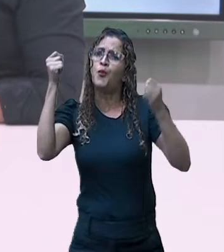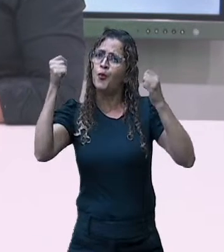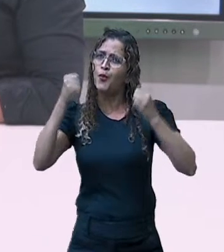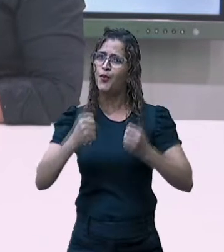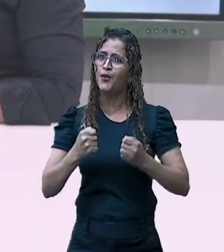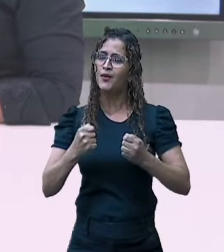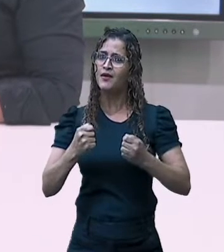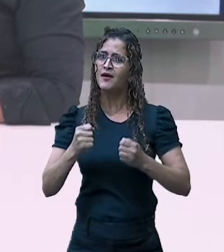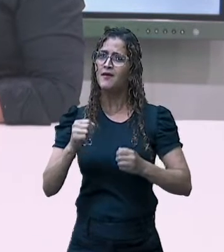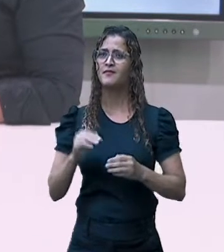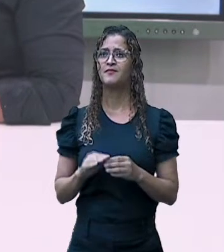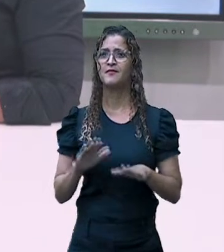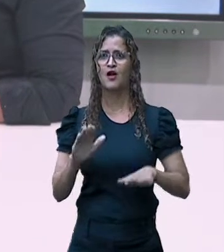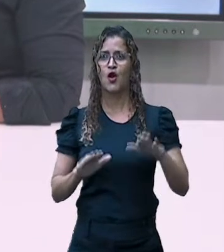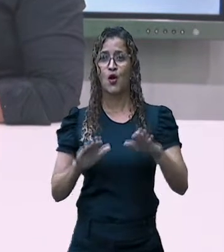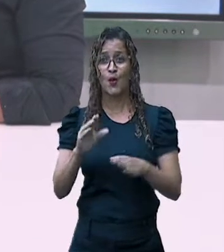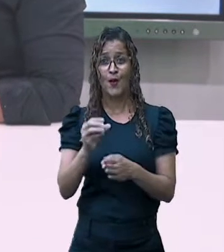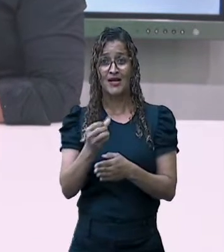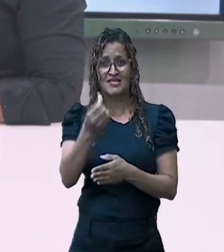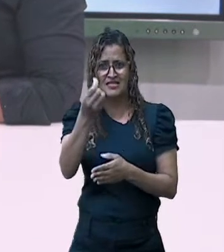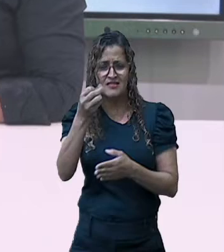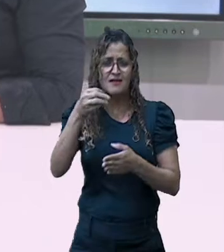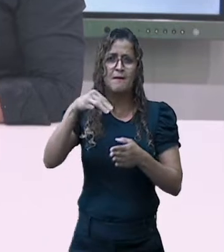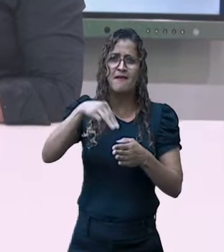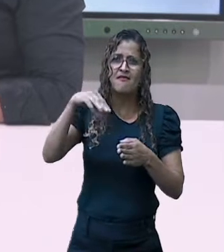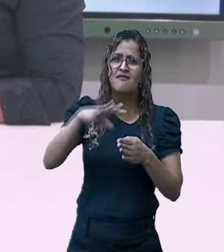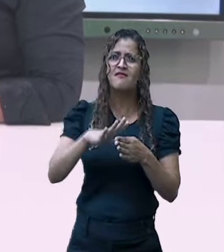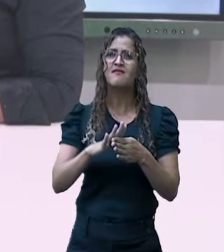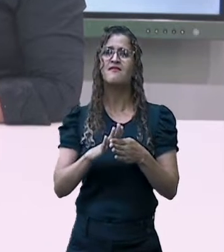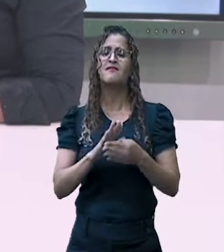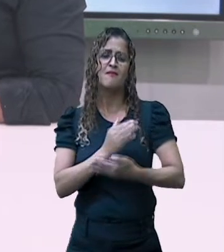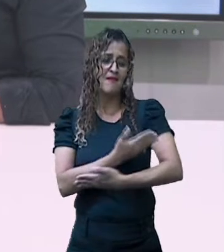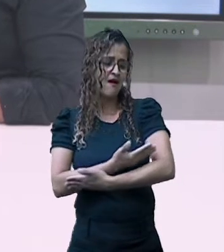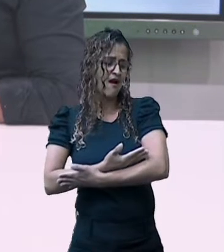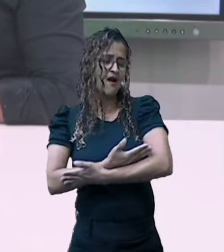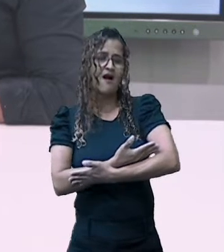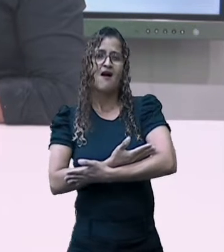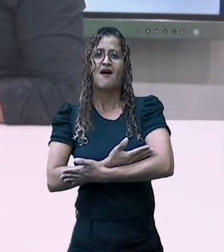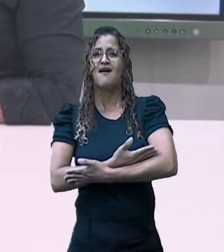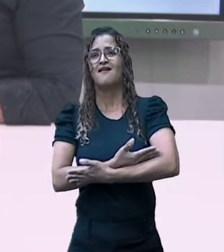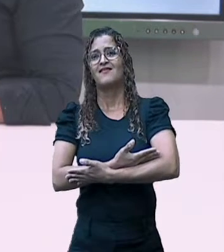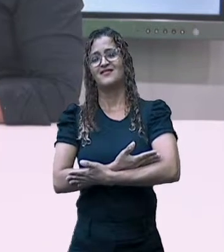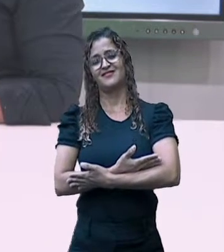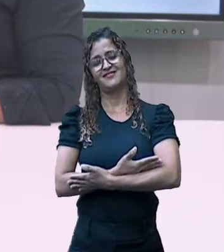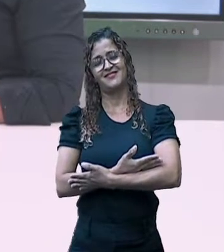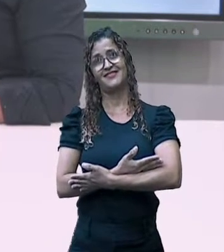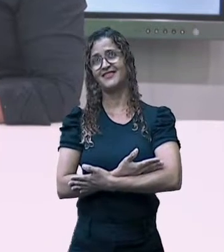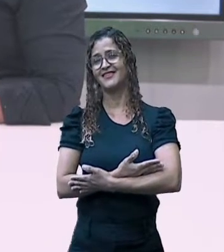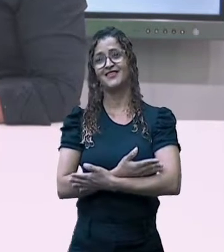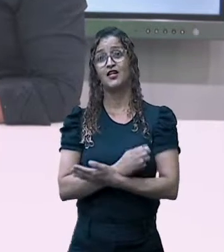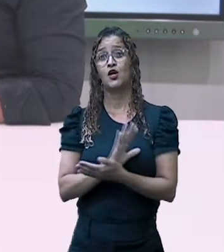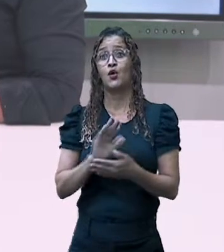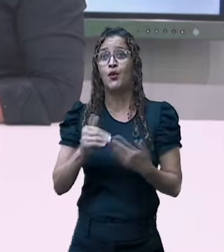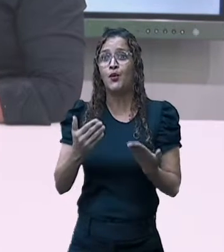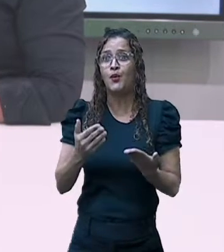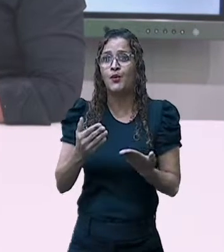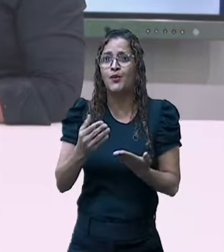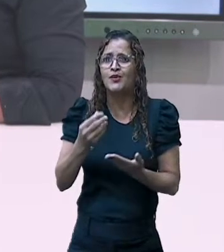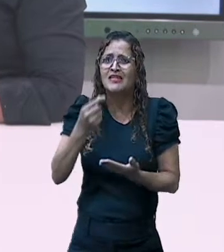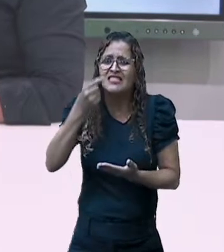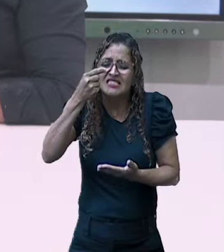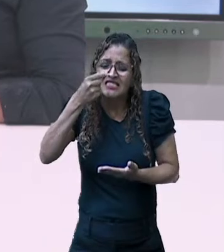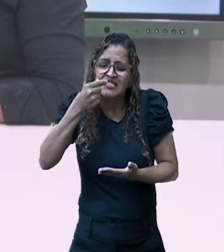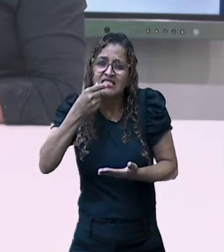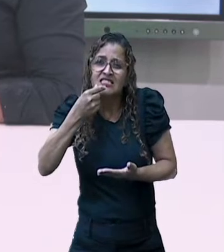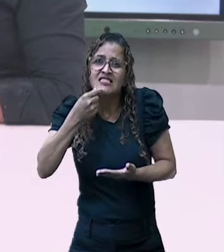dos 6 meses de idade. E quando a gente nasce os primeiros dentinhos, a gente deve começar